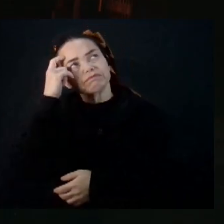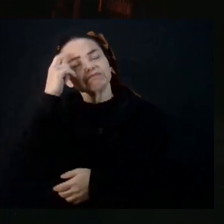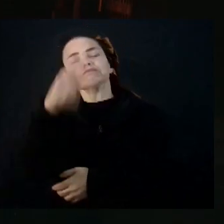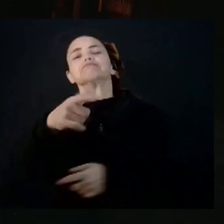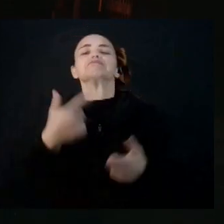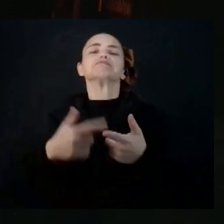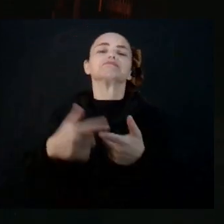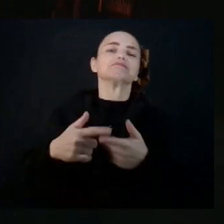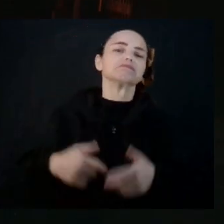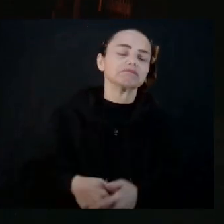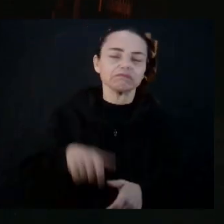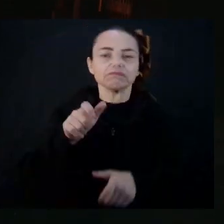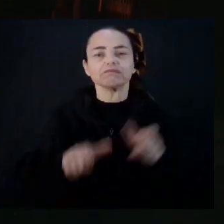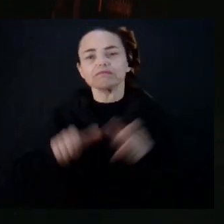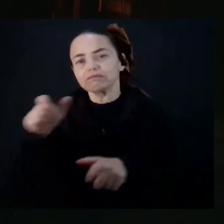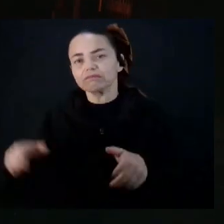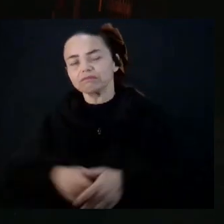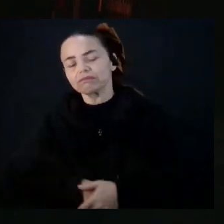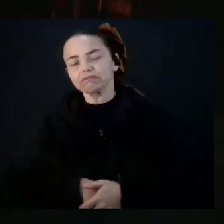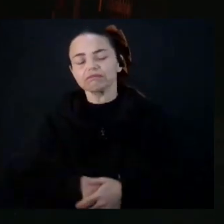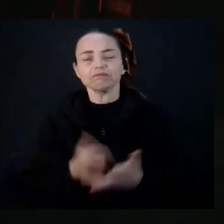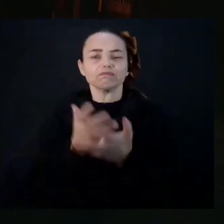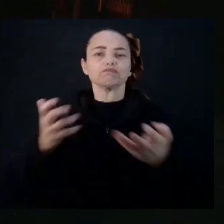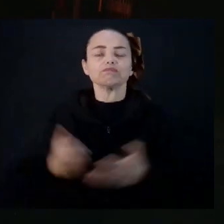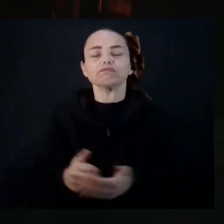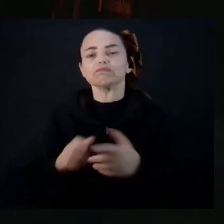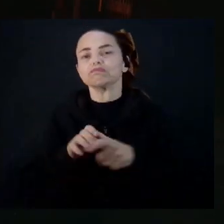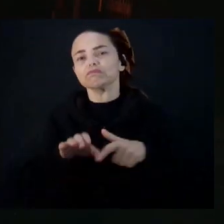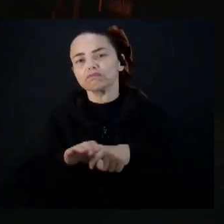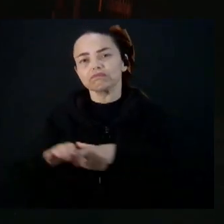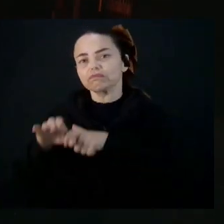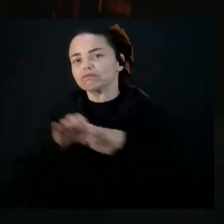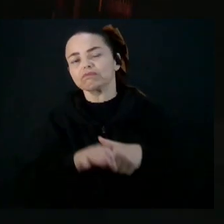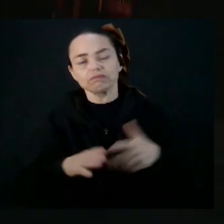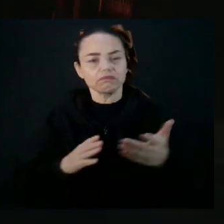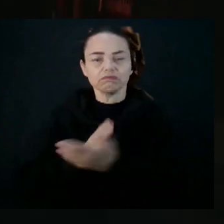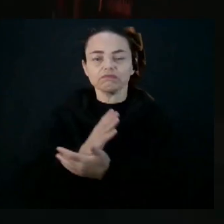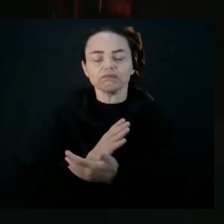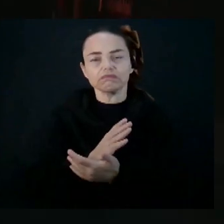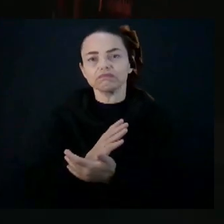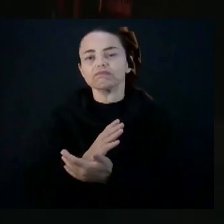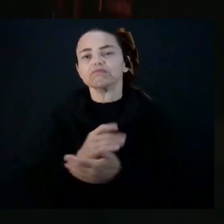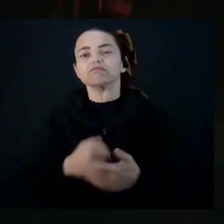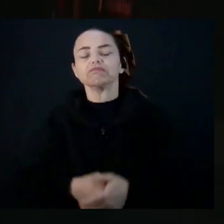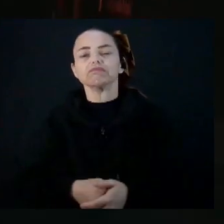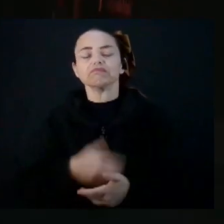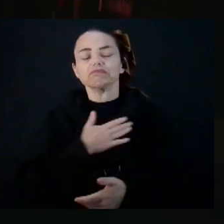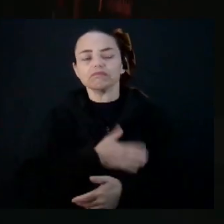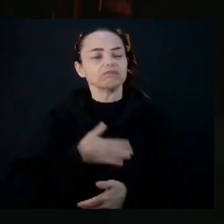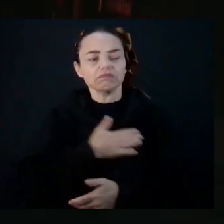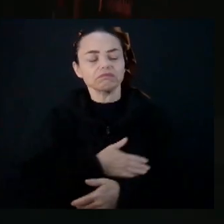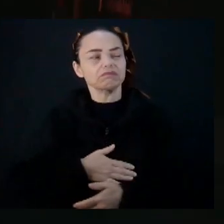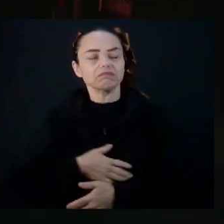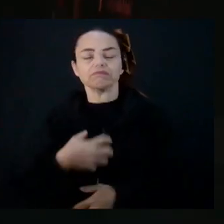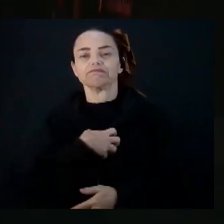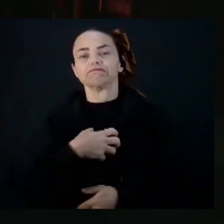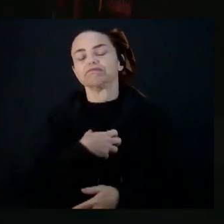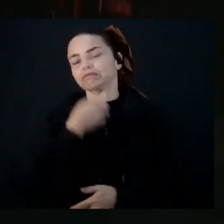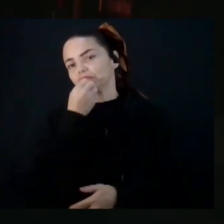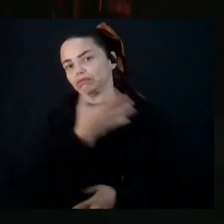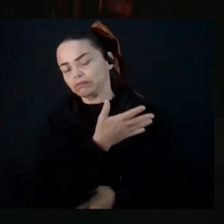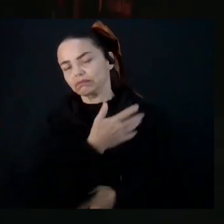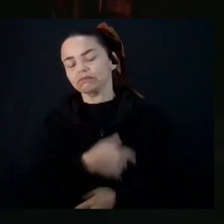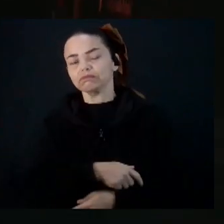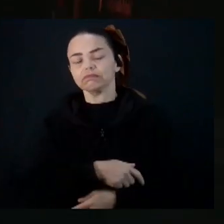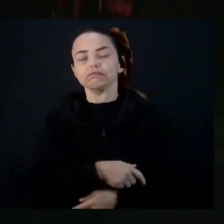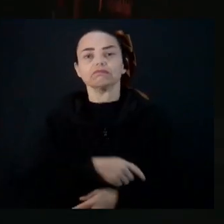tantas pessoas, tanta gente depende da aprovação dos outros para se sentirem bem? Até que ponto a